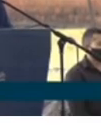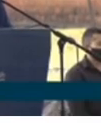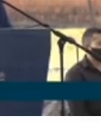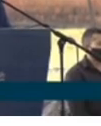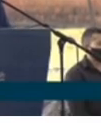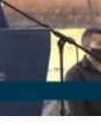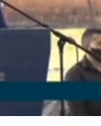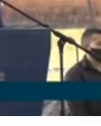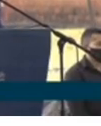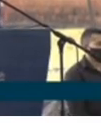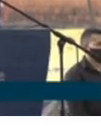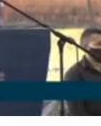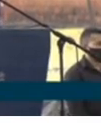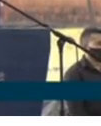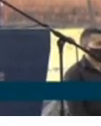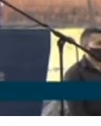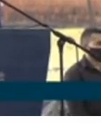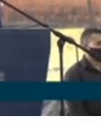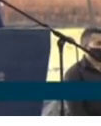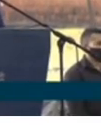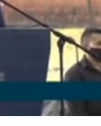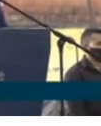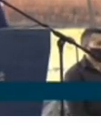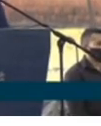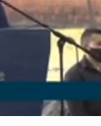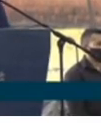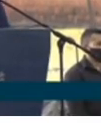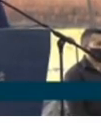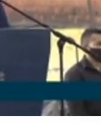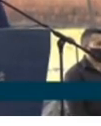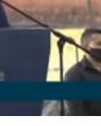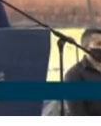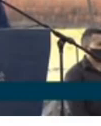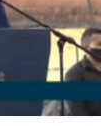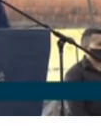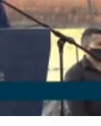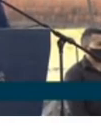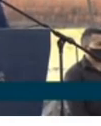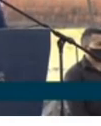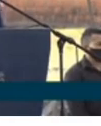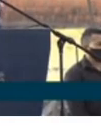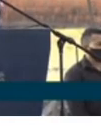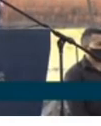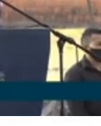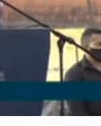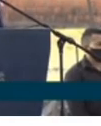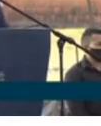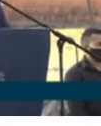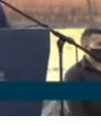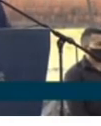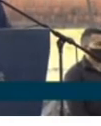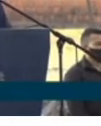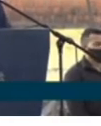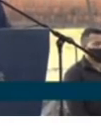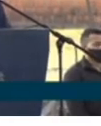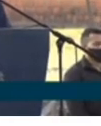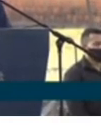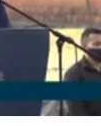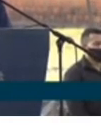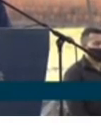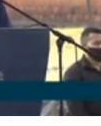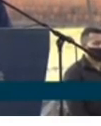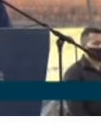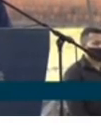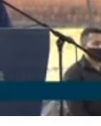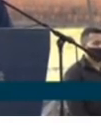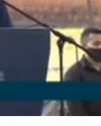2004, queria que a responsabilidade do abate da aeronave, caso houvesse algo que não pudesse ser conduzido